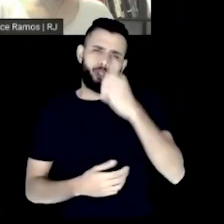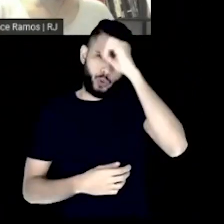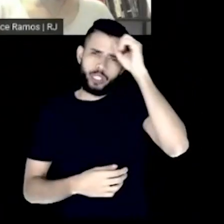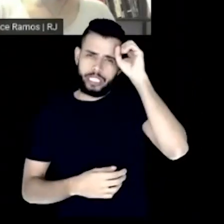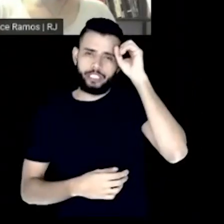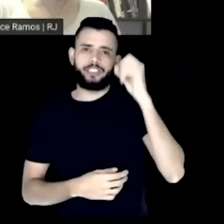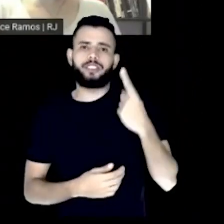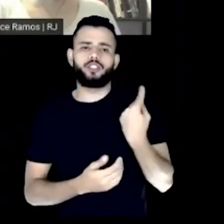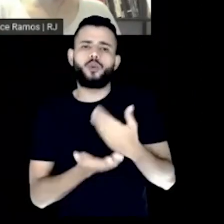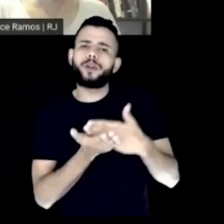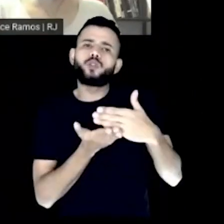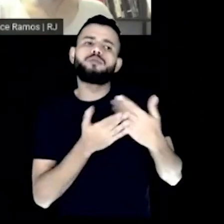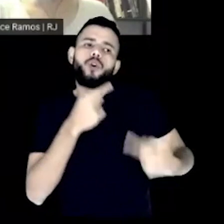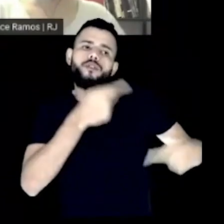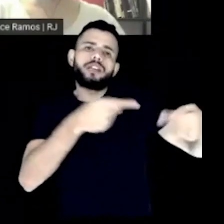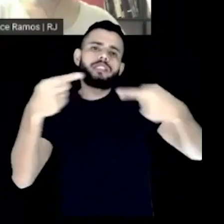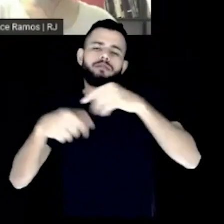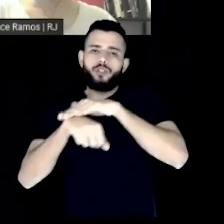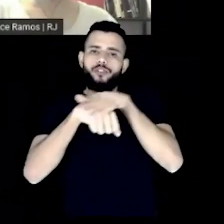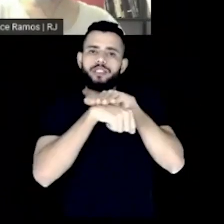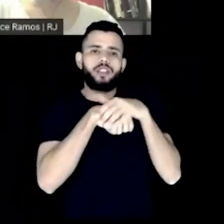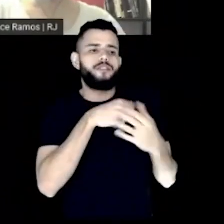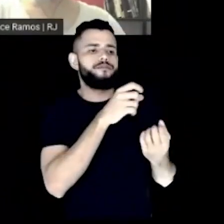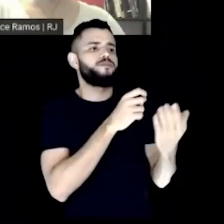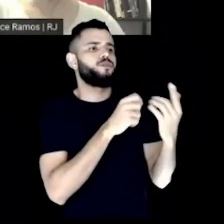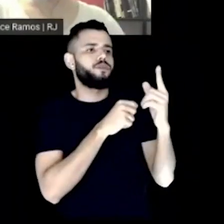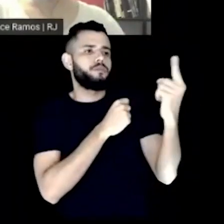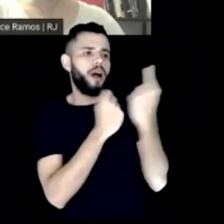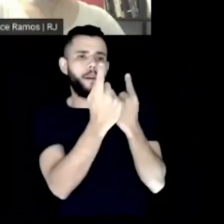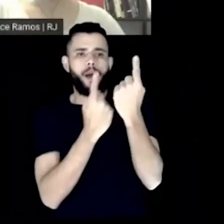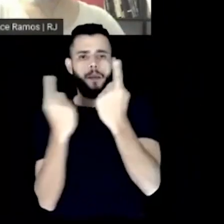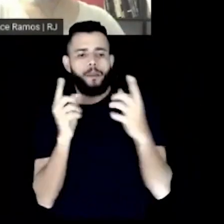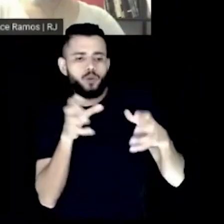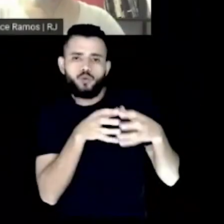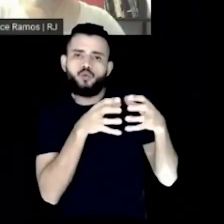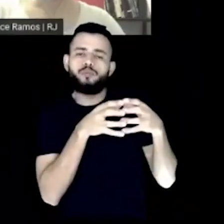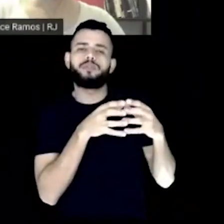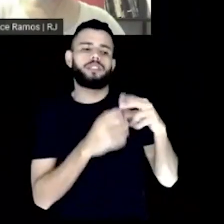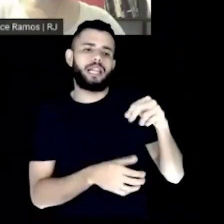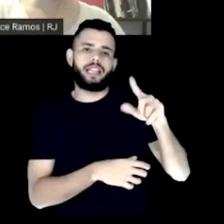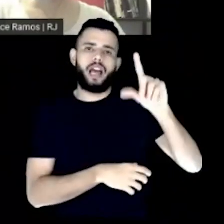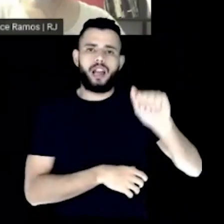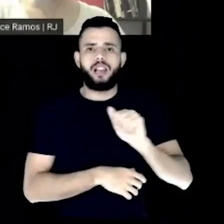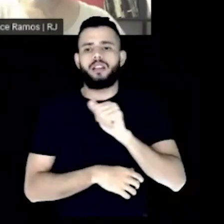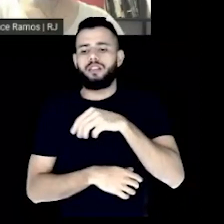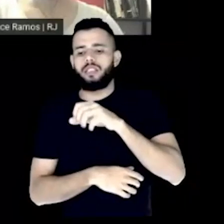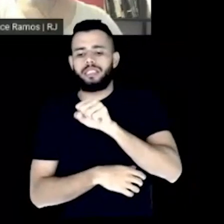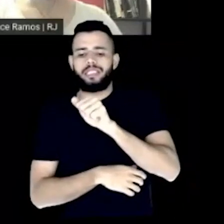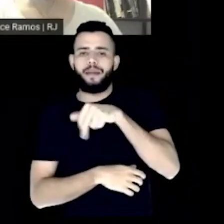E nisso, a gente começou a conversar sobre isso e tal, e foi montando o time. A Natália e o Samir surgiram muito